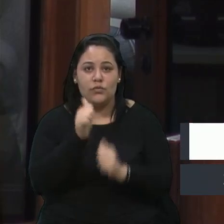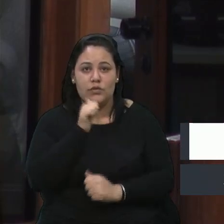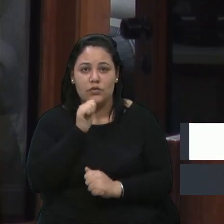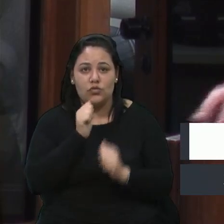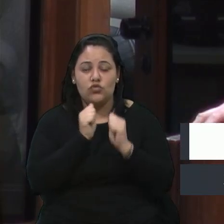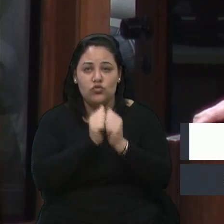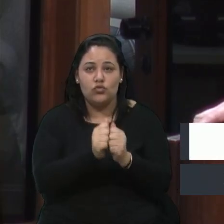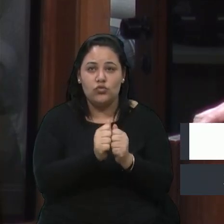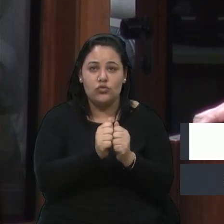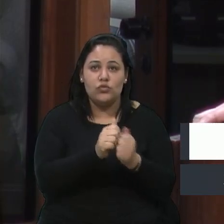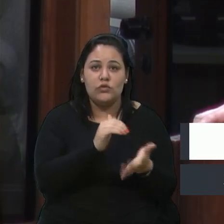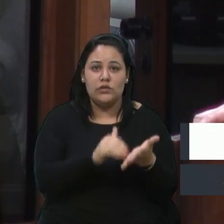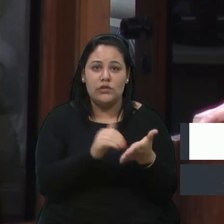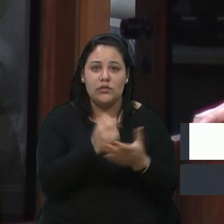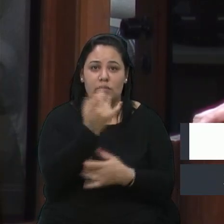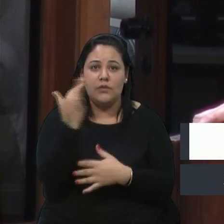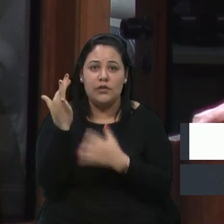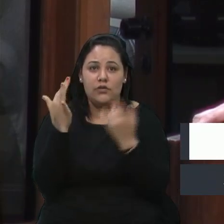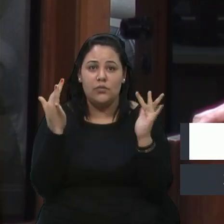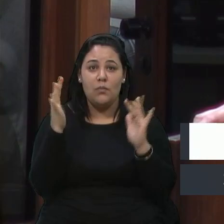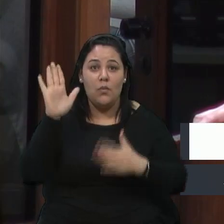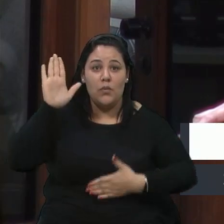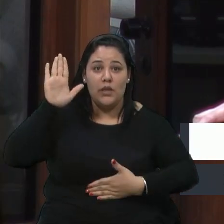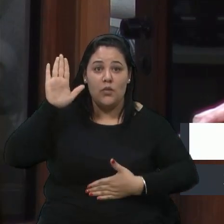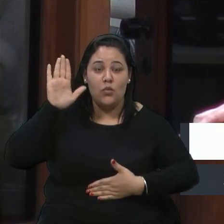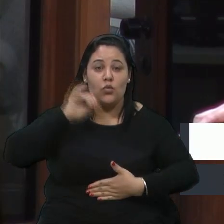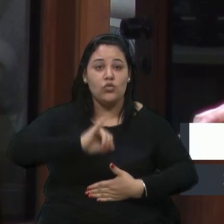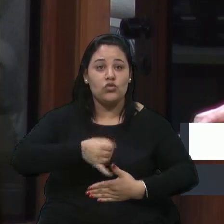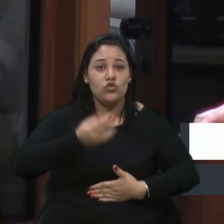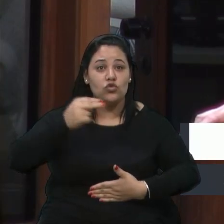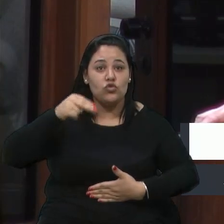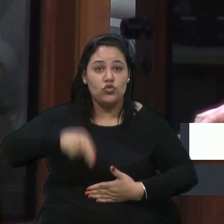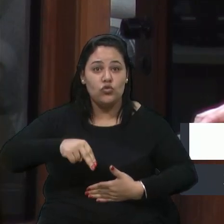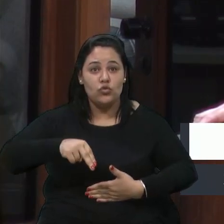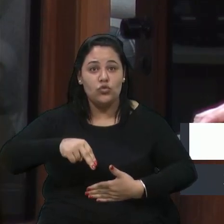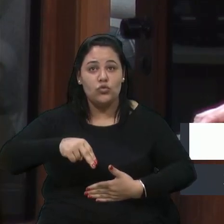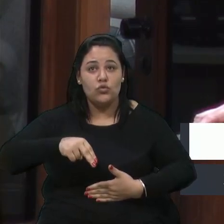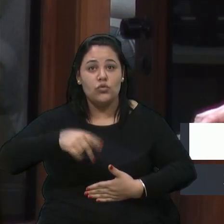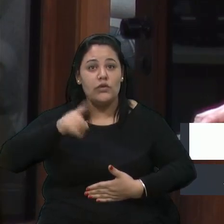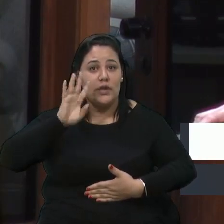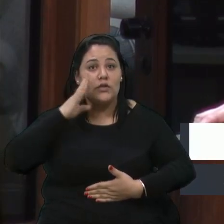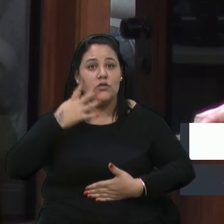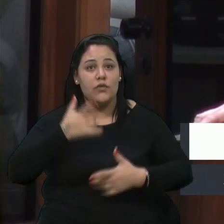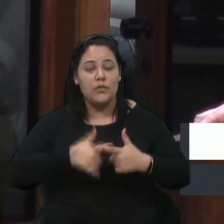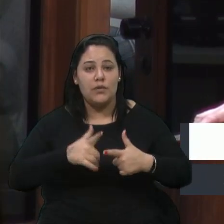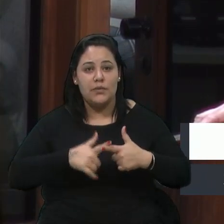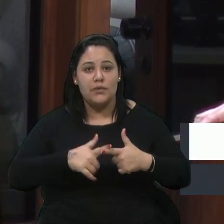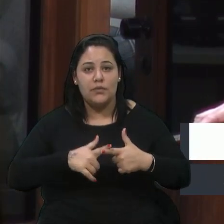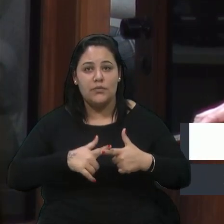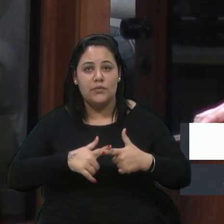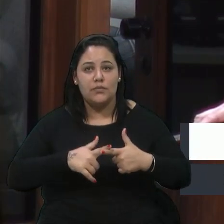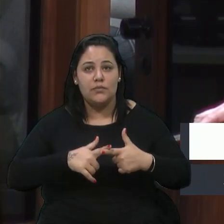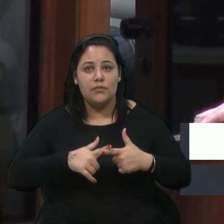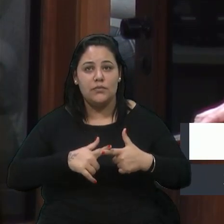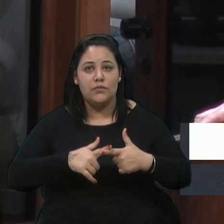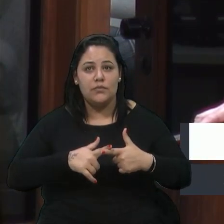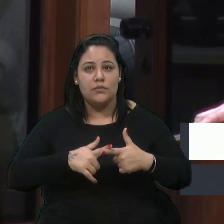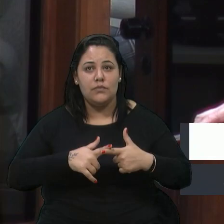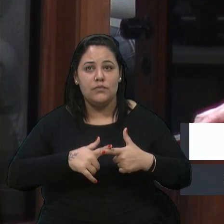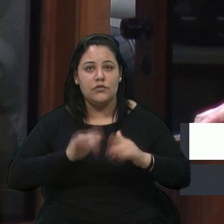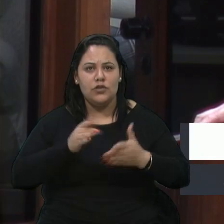Meio Ambiente, o qual prometeu que em junho estaria sendo resolvido o problema. Já foi junho,